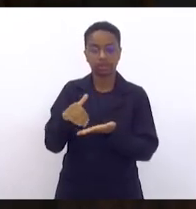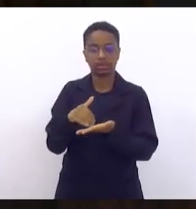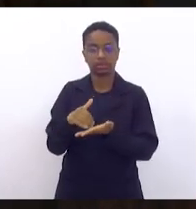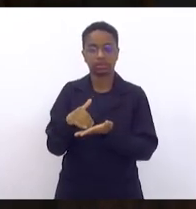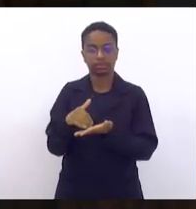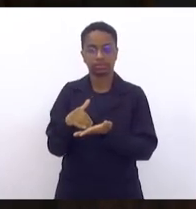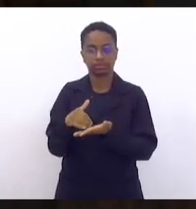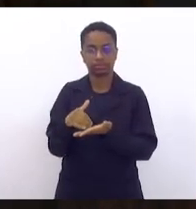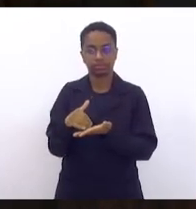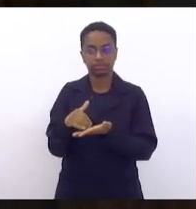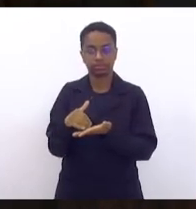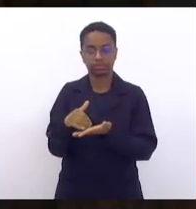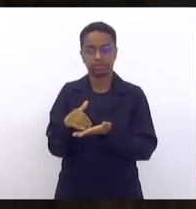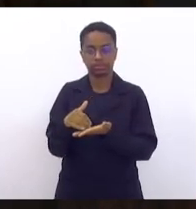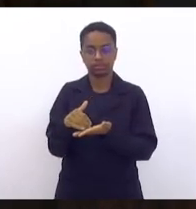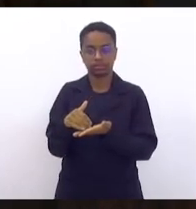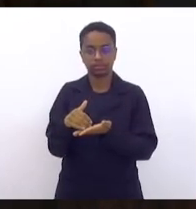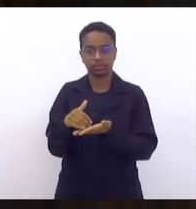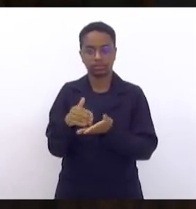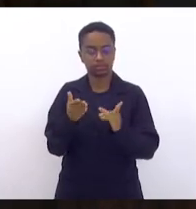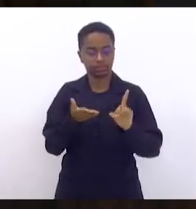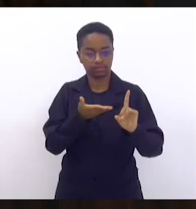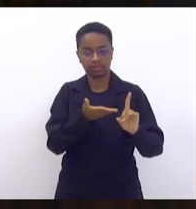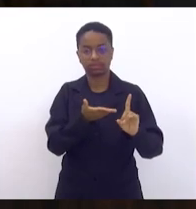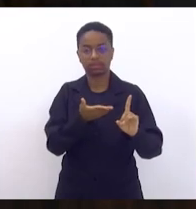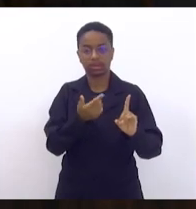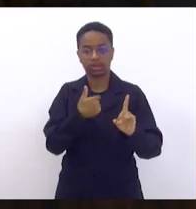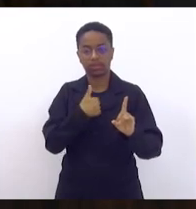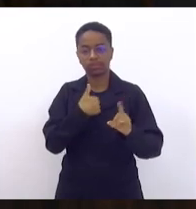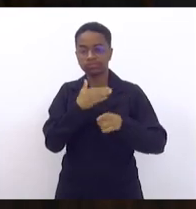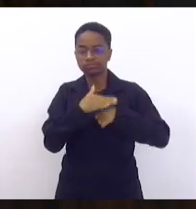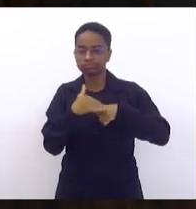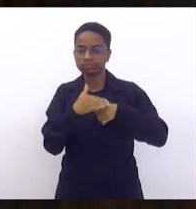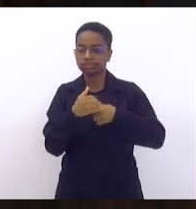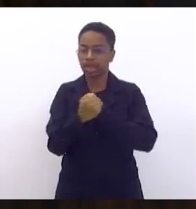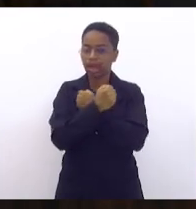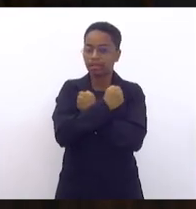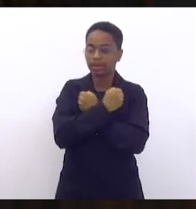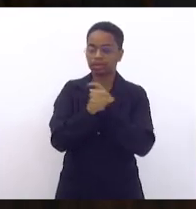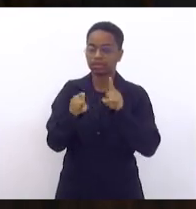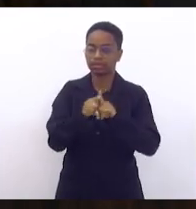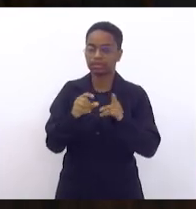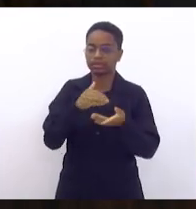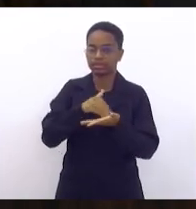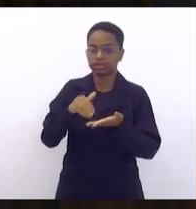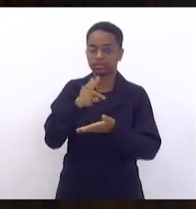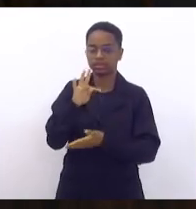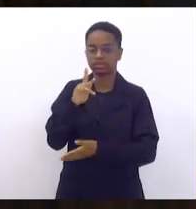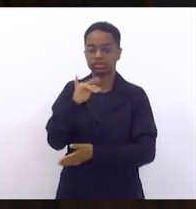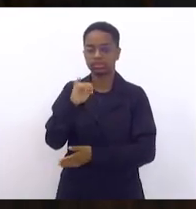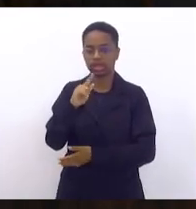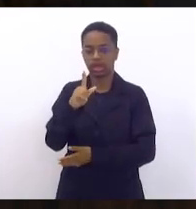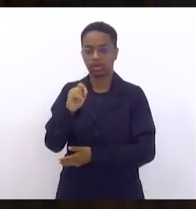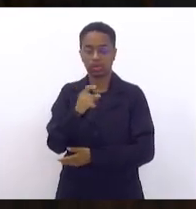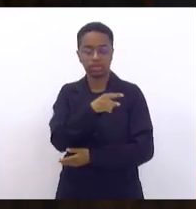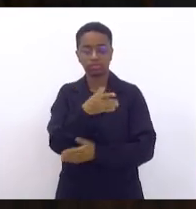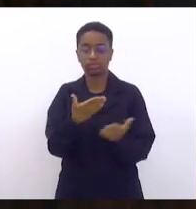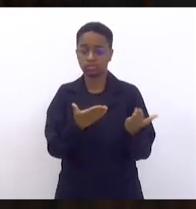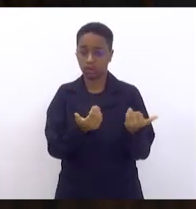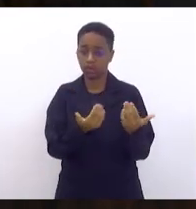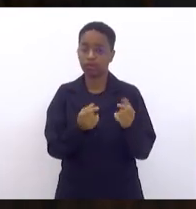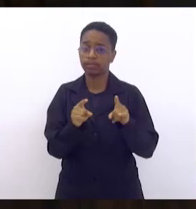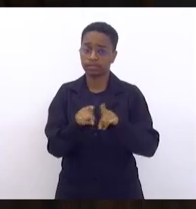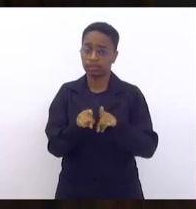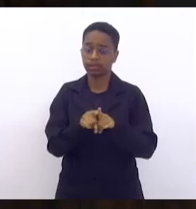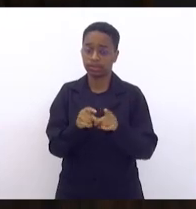queridíssimo leva os meus o meu carinho o meu abraço ao nosso secretário Thiago Pampulha é um jovem que é